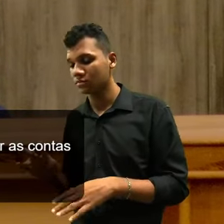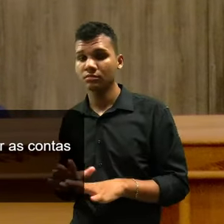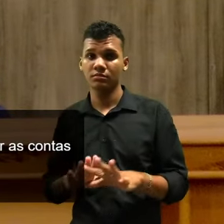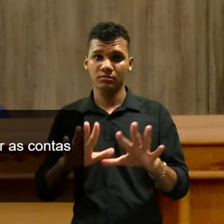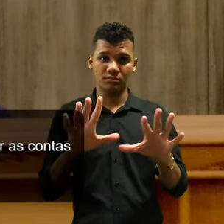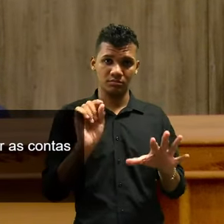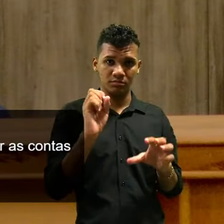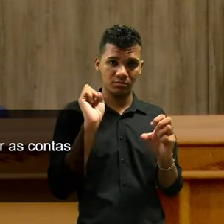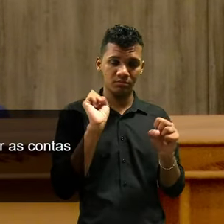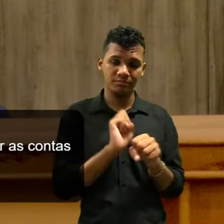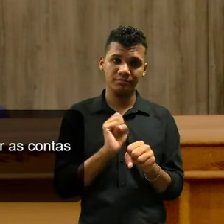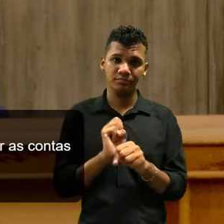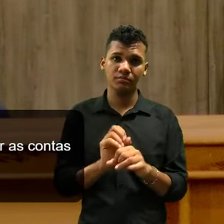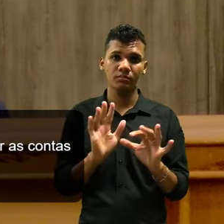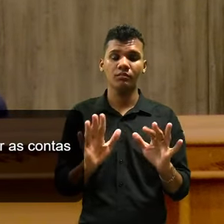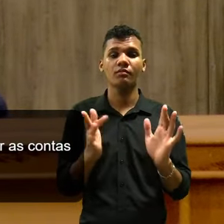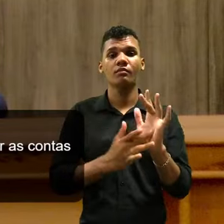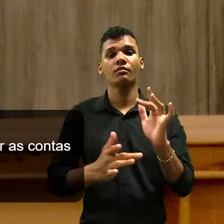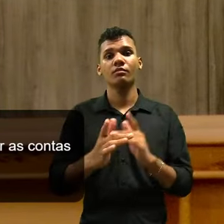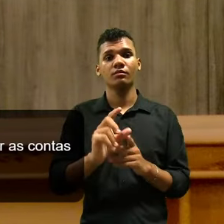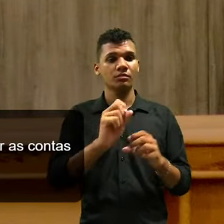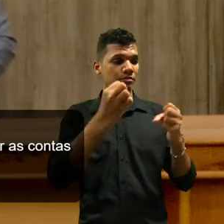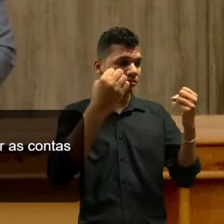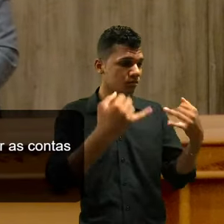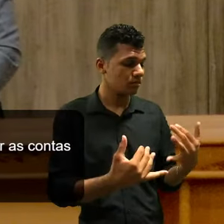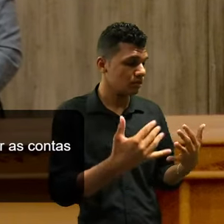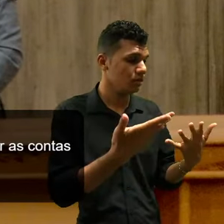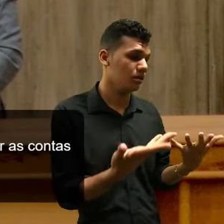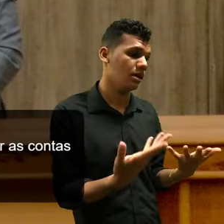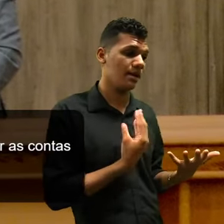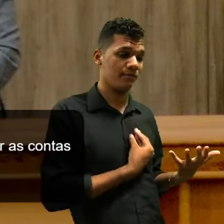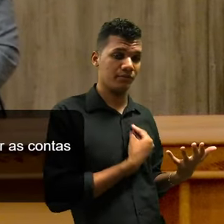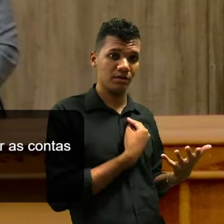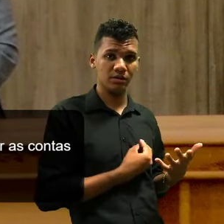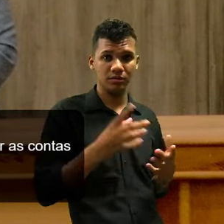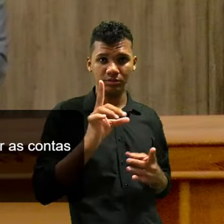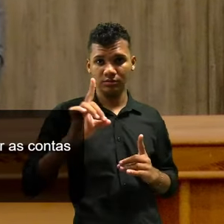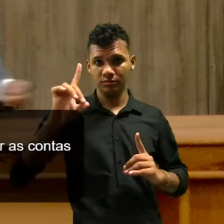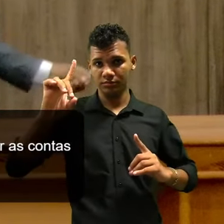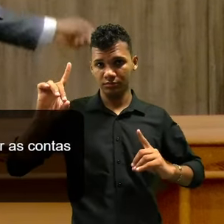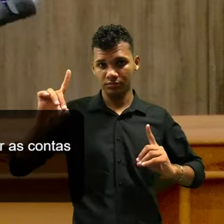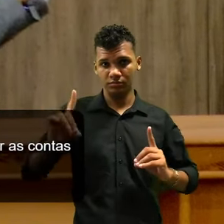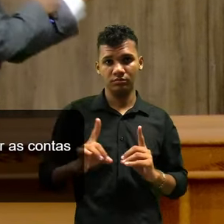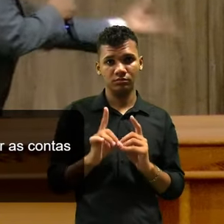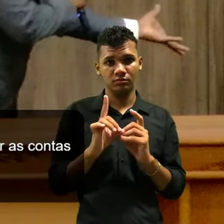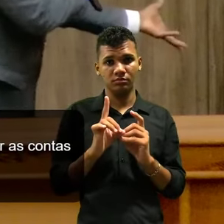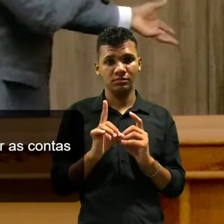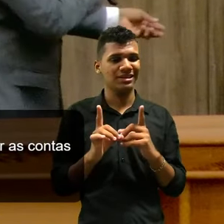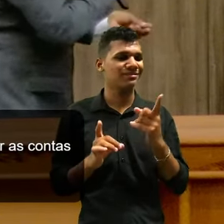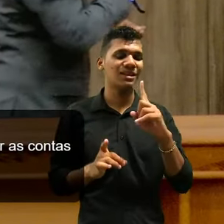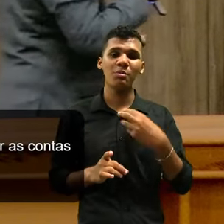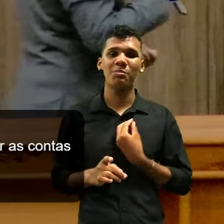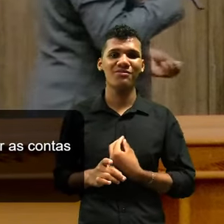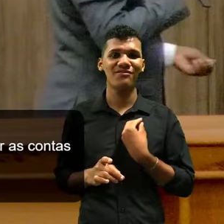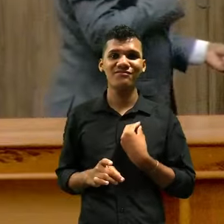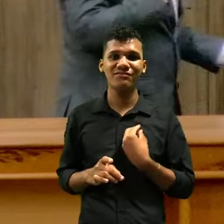bem aí Jesus está dizendo que a vida com ele não é vida